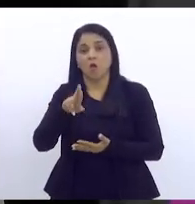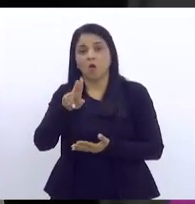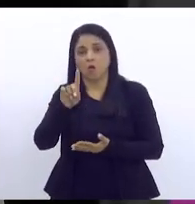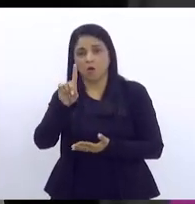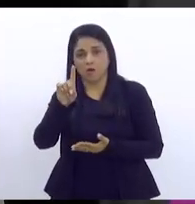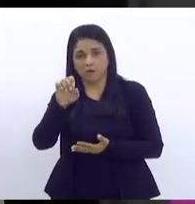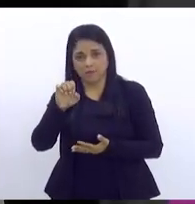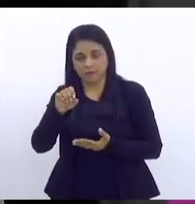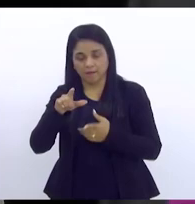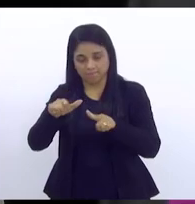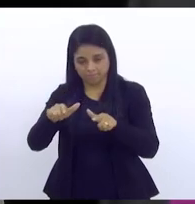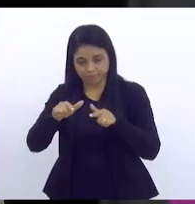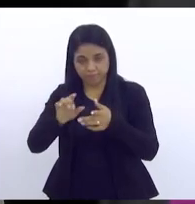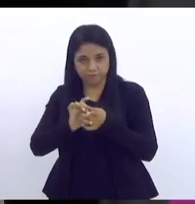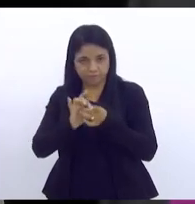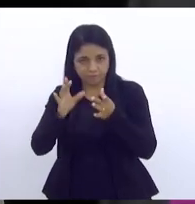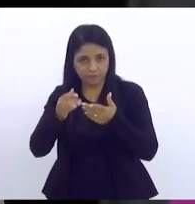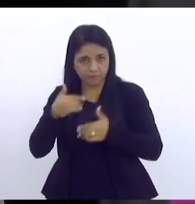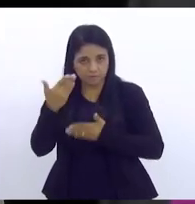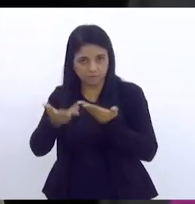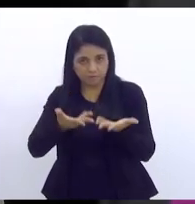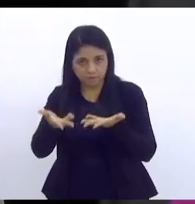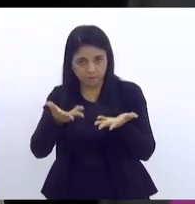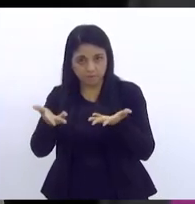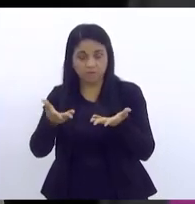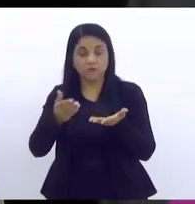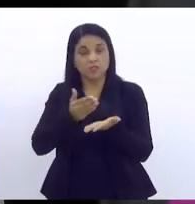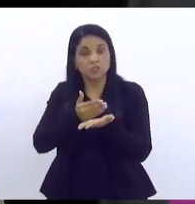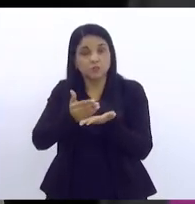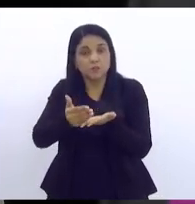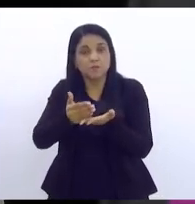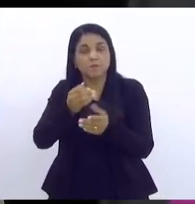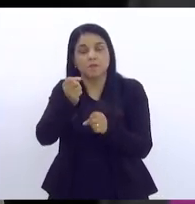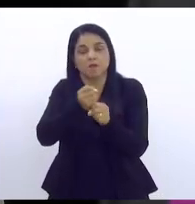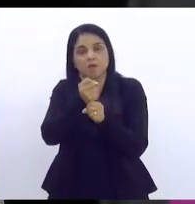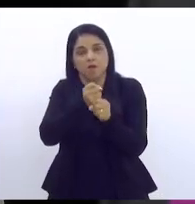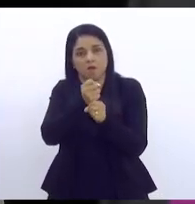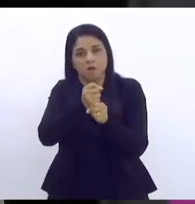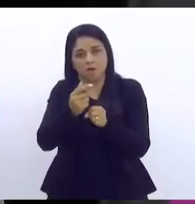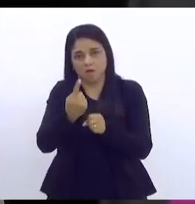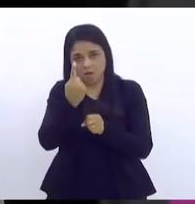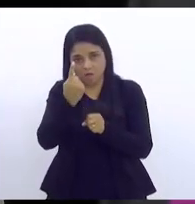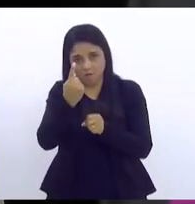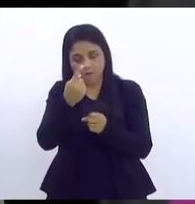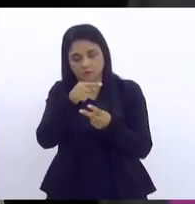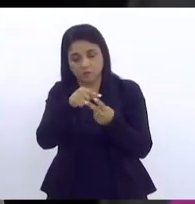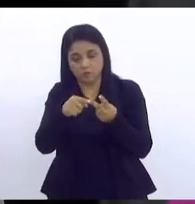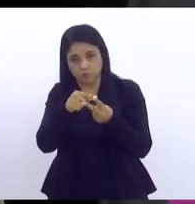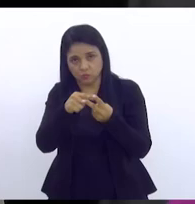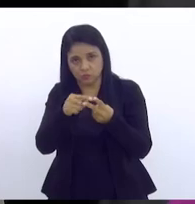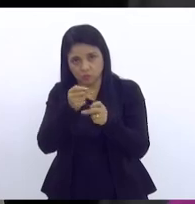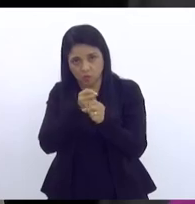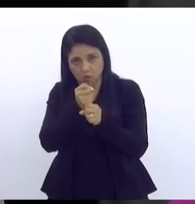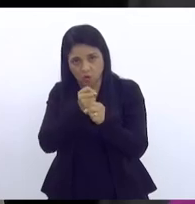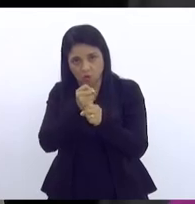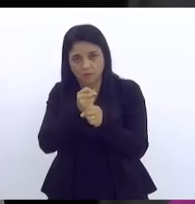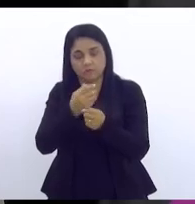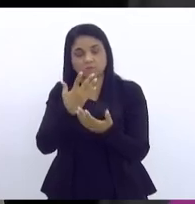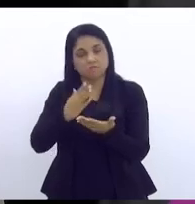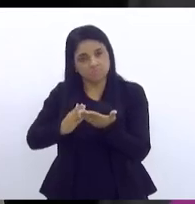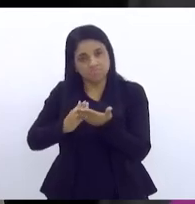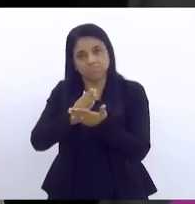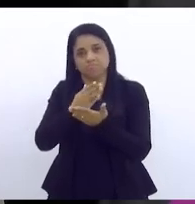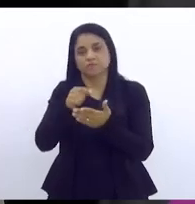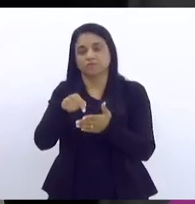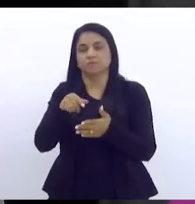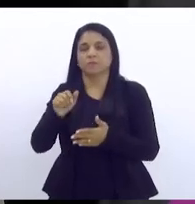concessionária começasse a executar as primeiras obras que foram eh eh aprovadas pela pela agência portanto